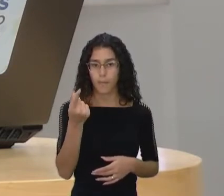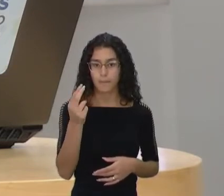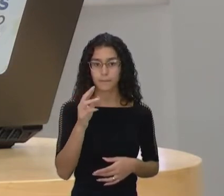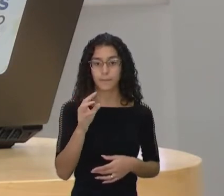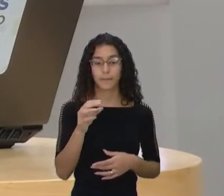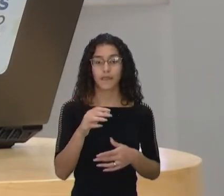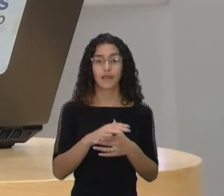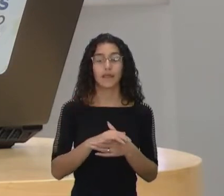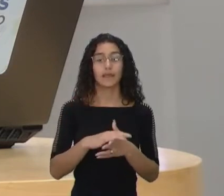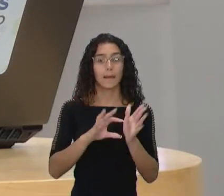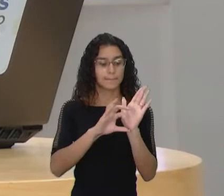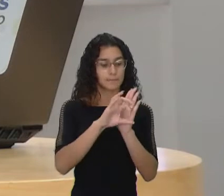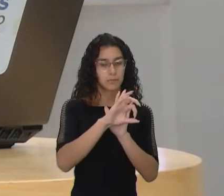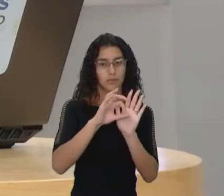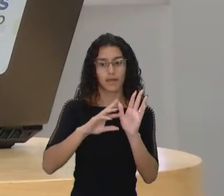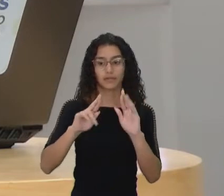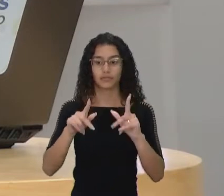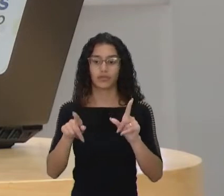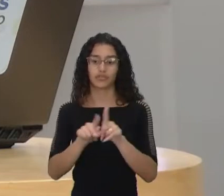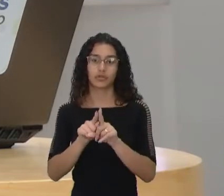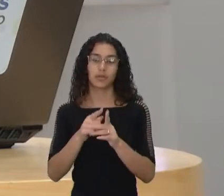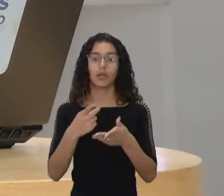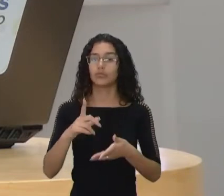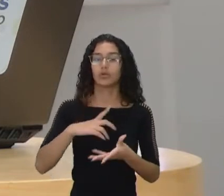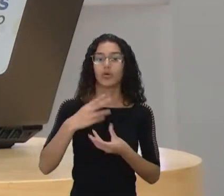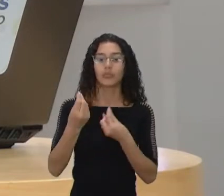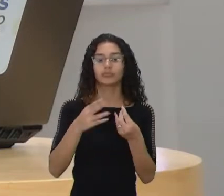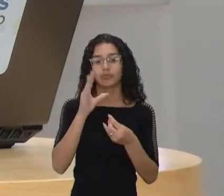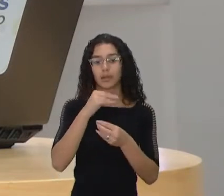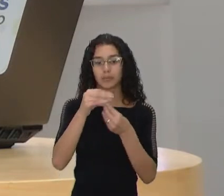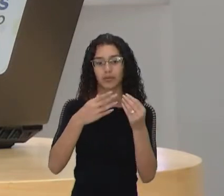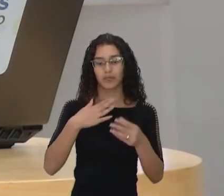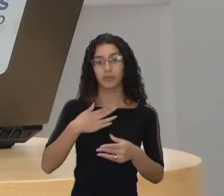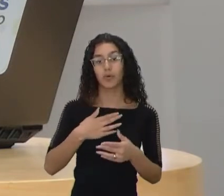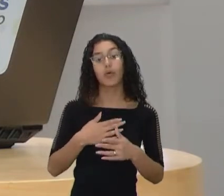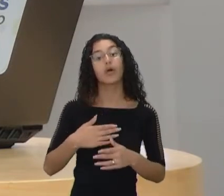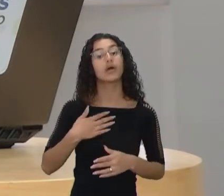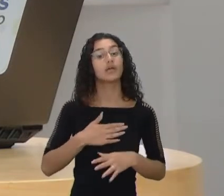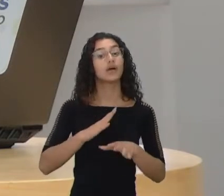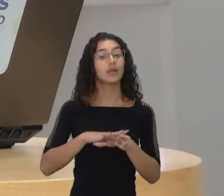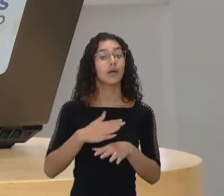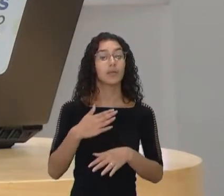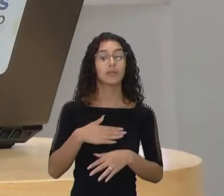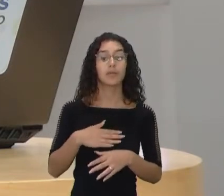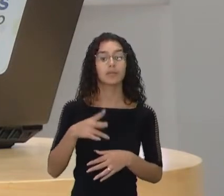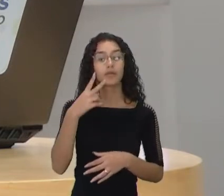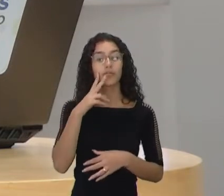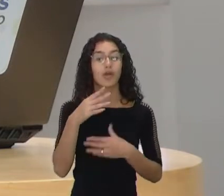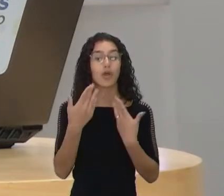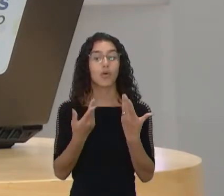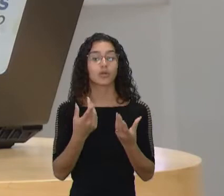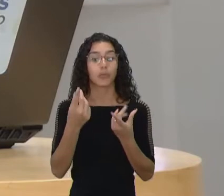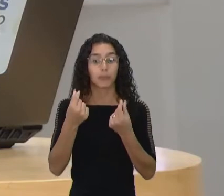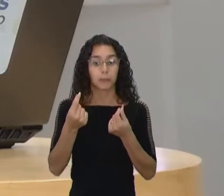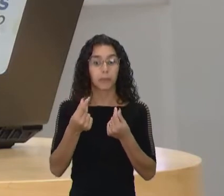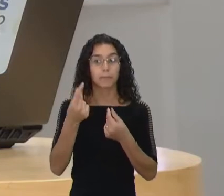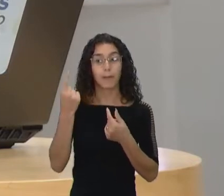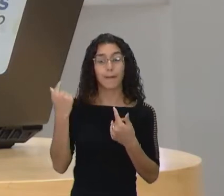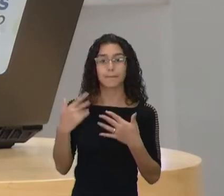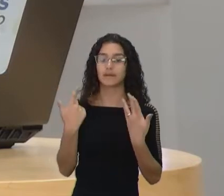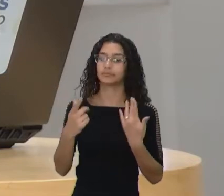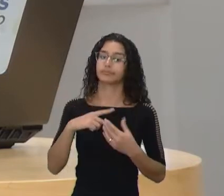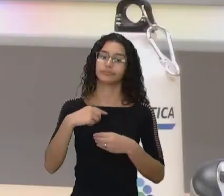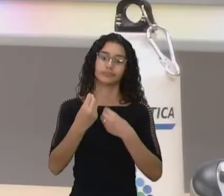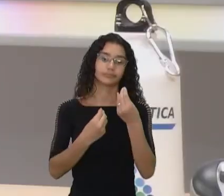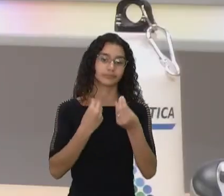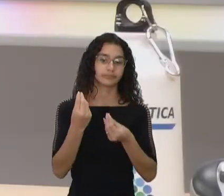moeda valia diferente. Então, eu não teria como mensurar e fazer o meu. Eu gostaria de fazer o meu para ver quanto que eu gastei lá, mas a gente não